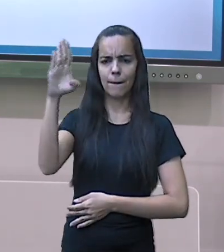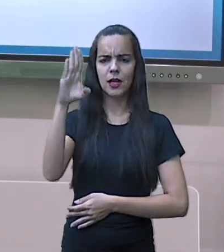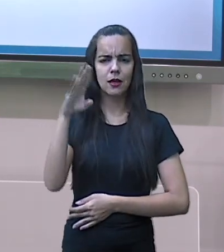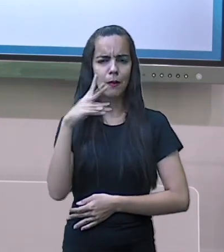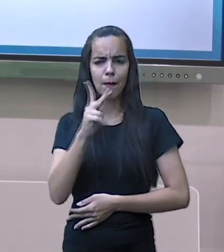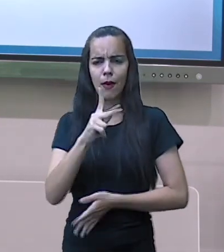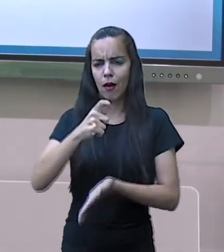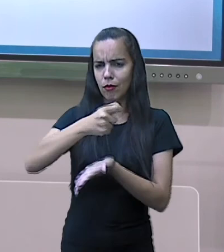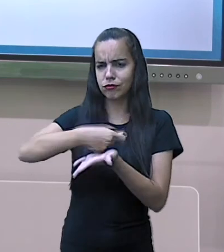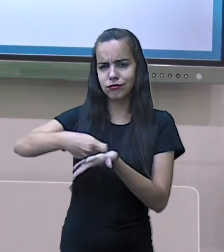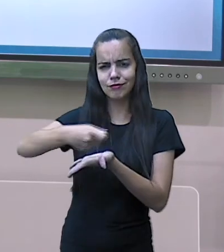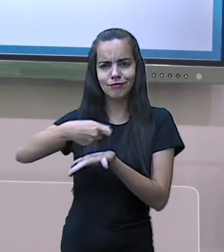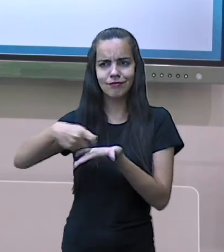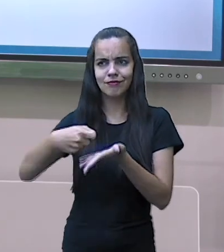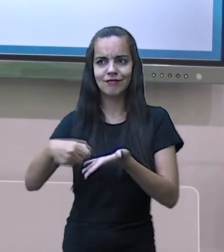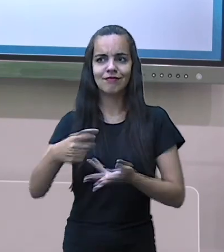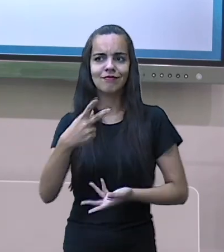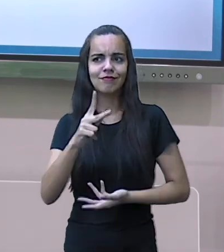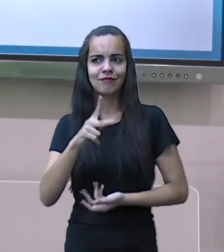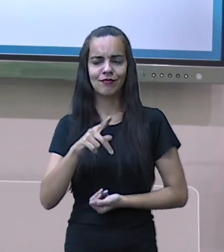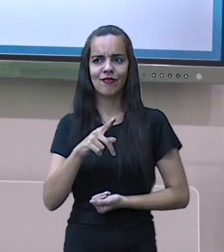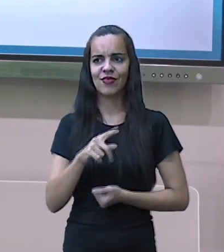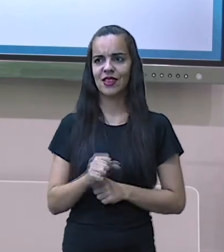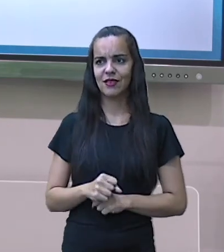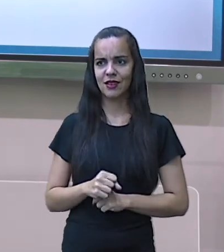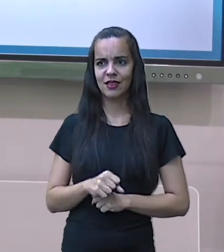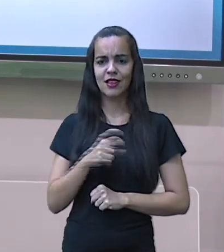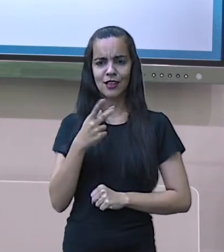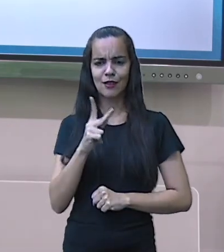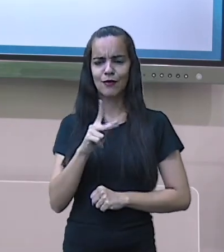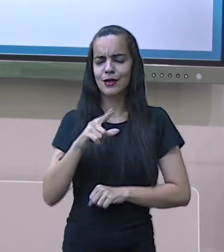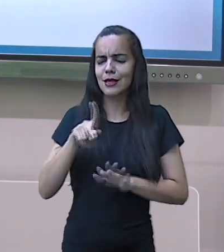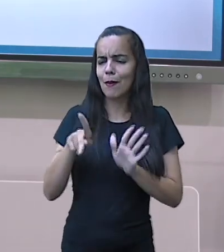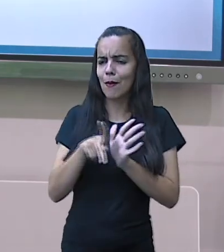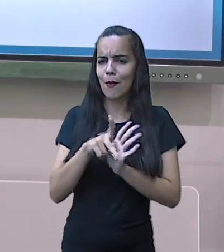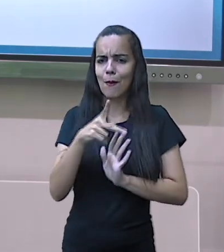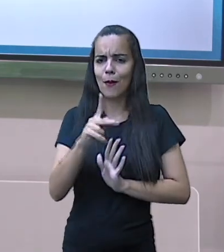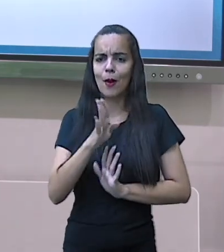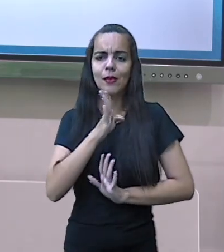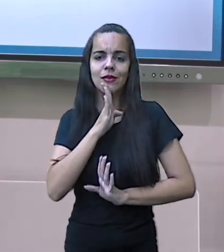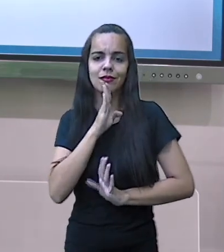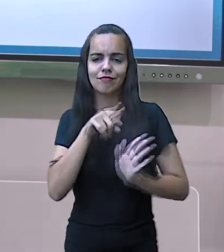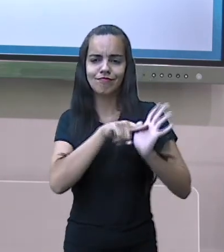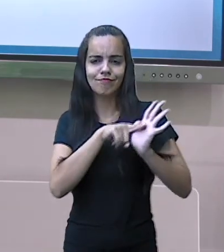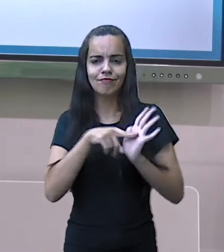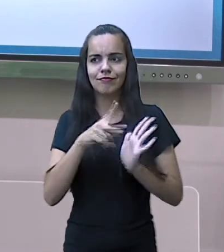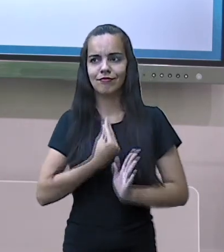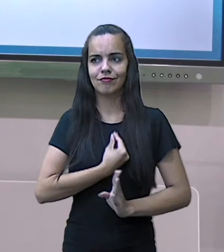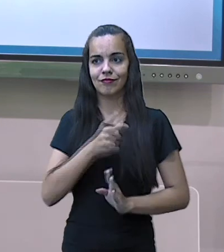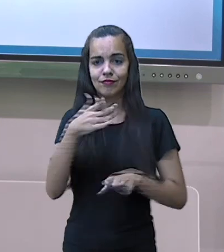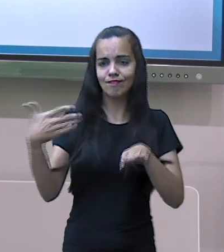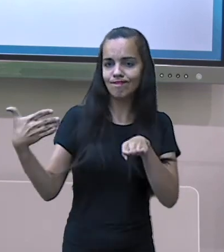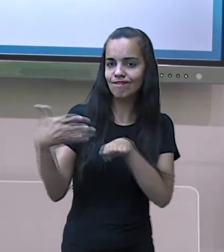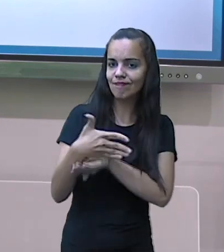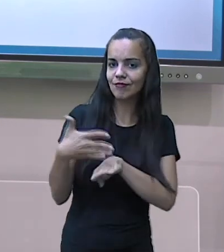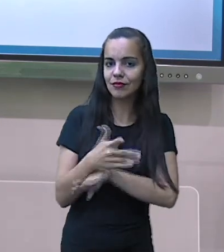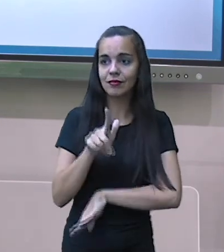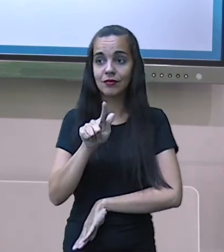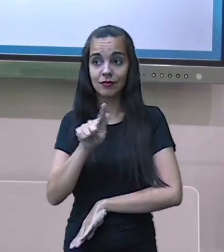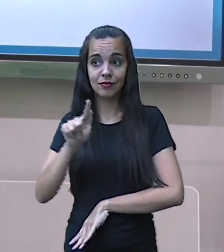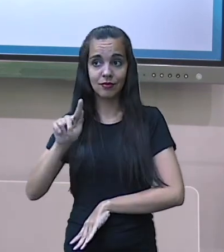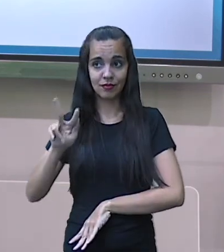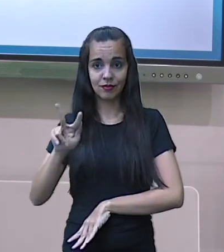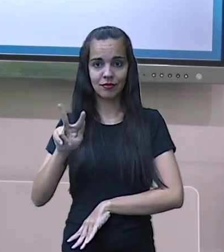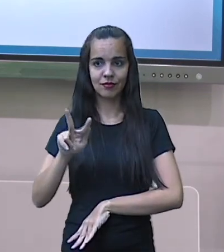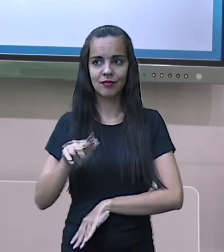ator e é o autor também da sua história. Para acessar a nossa plataforma,